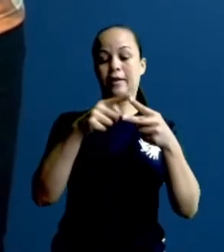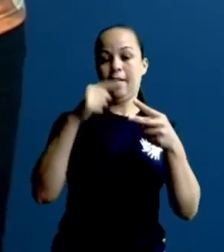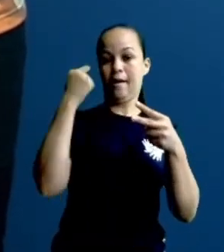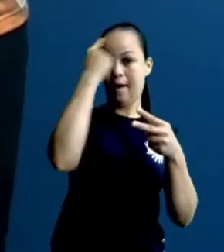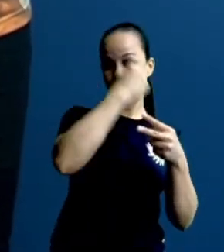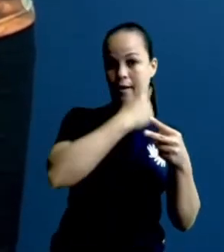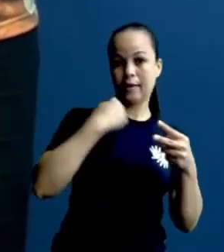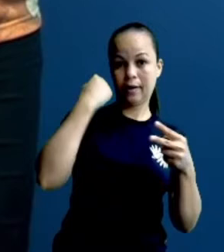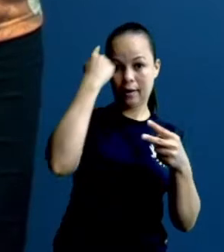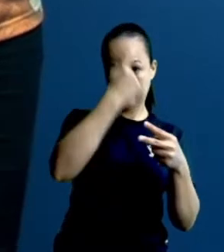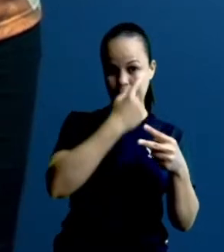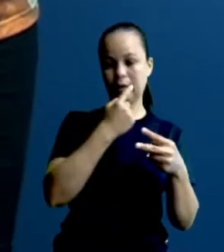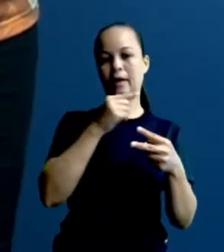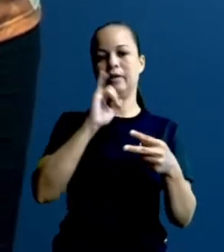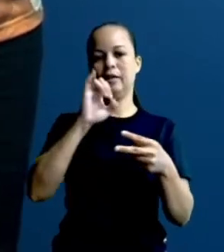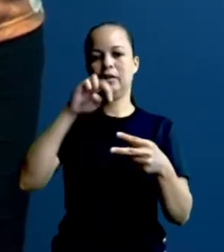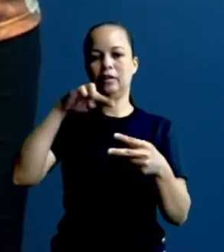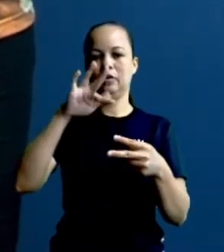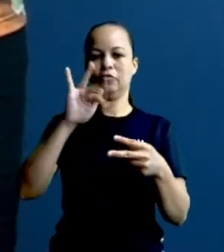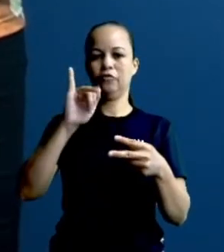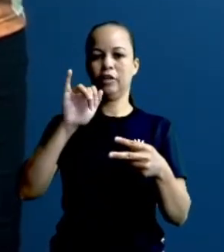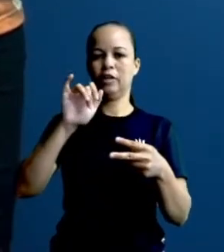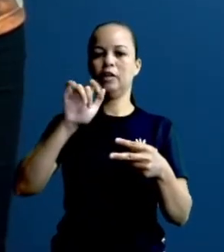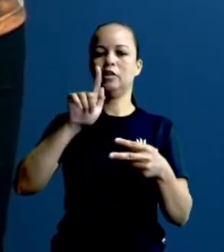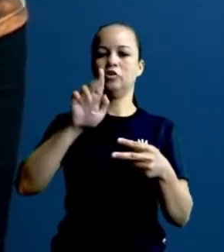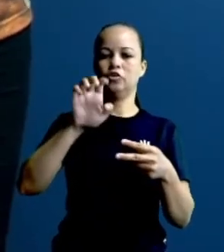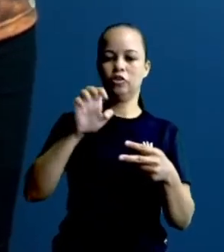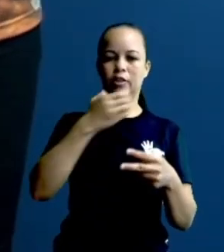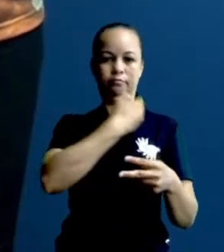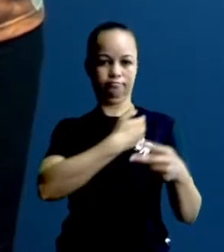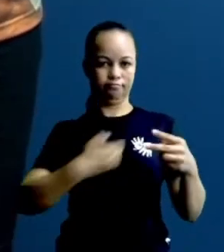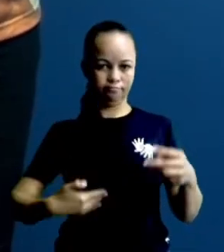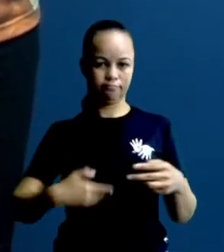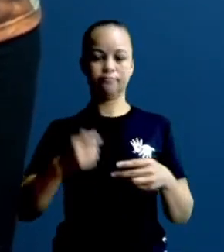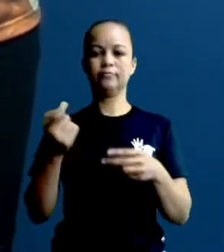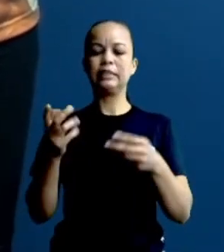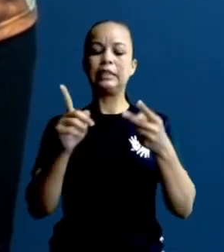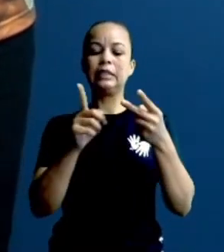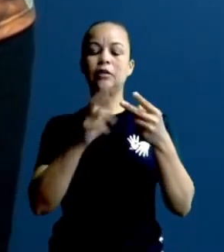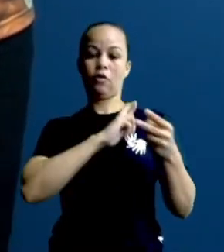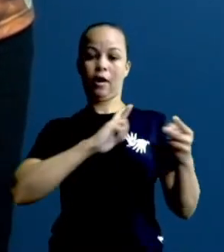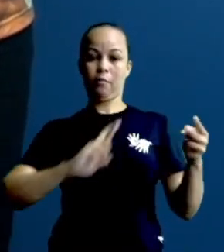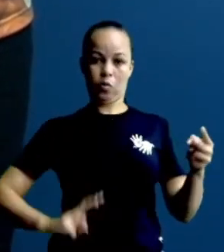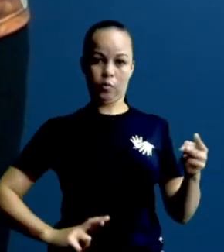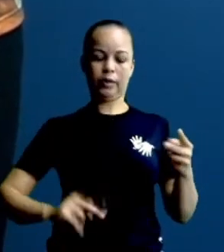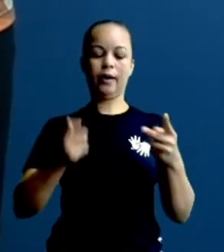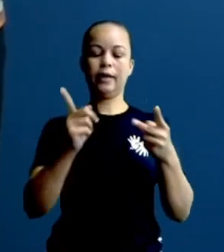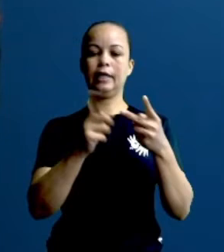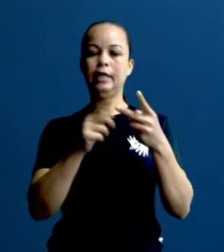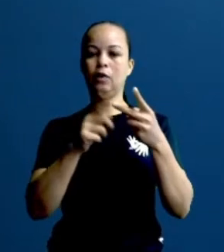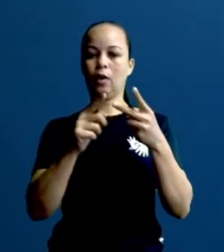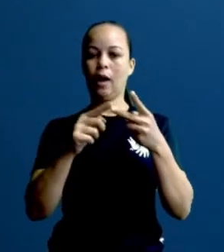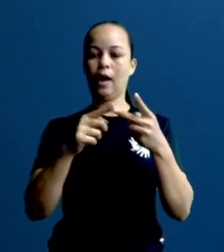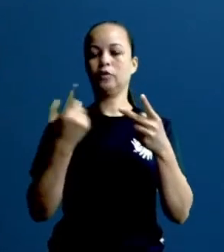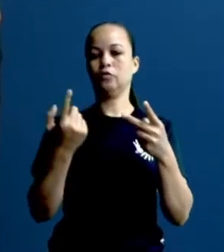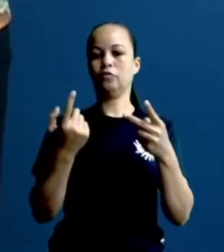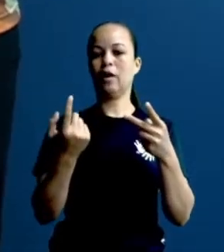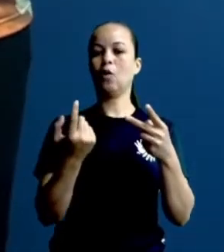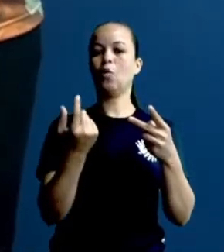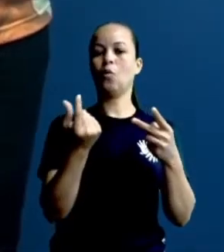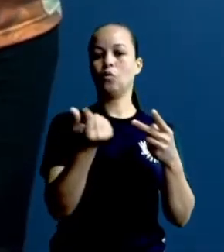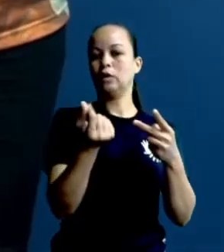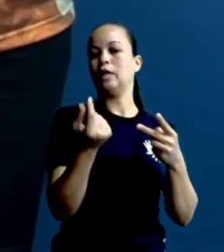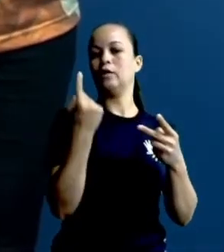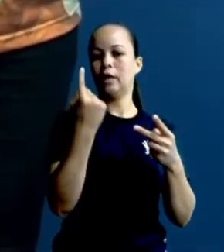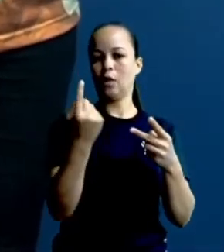que é a representação da esfinge da República, e o valor, né, o lado do valor, que é a coroa,